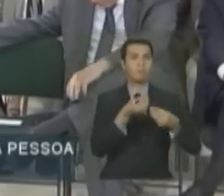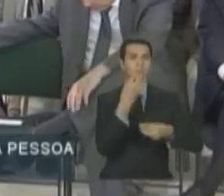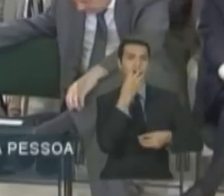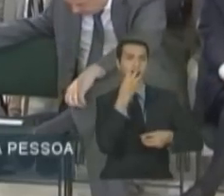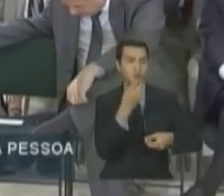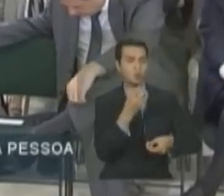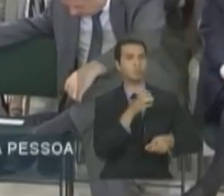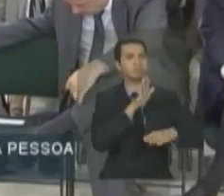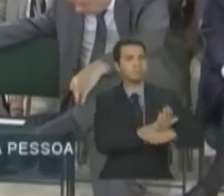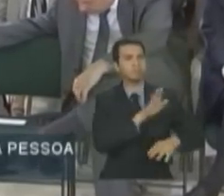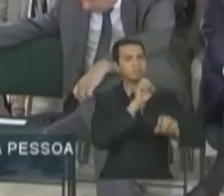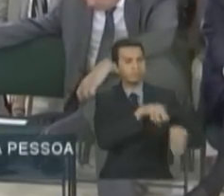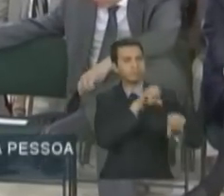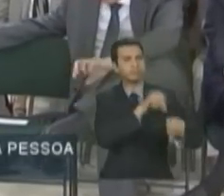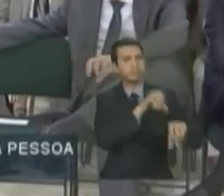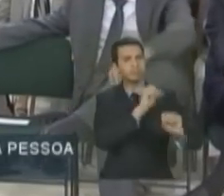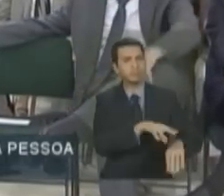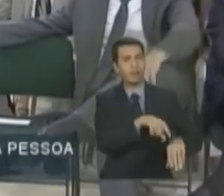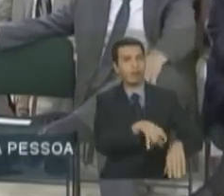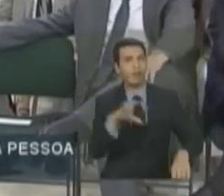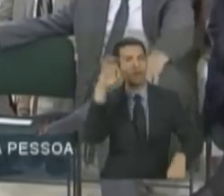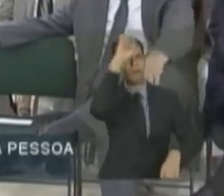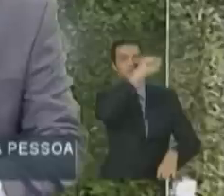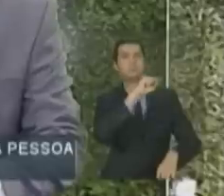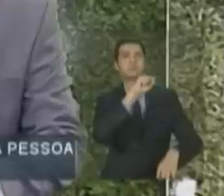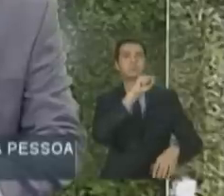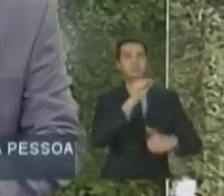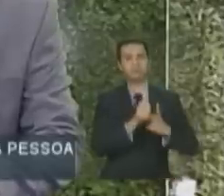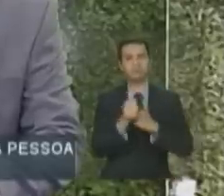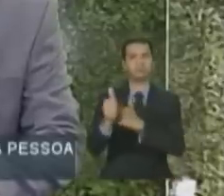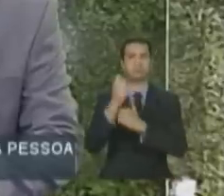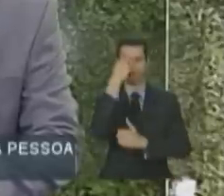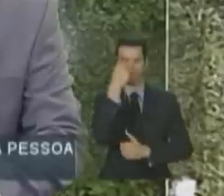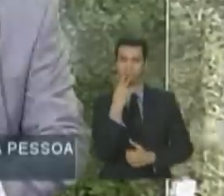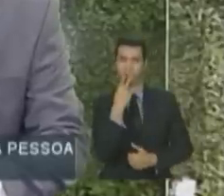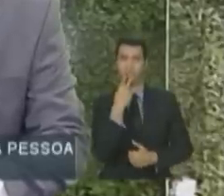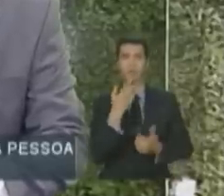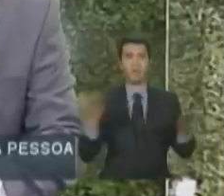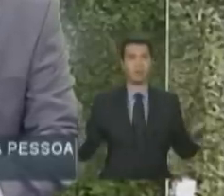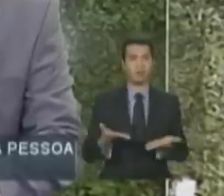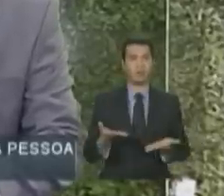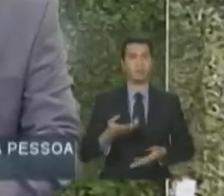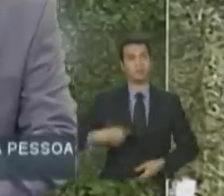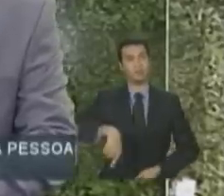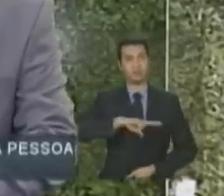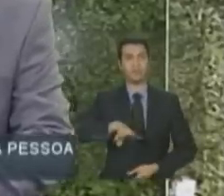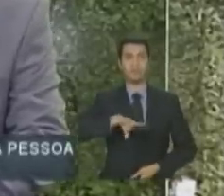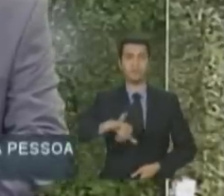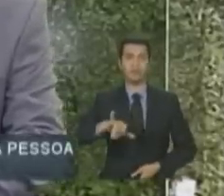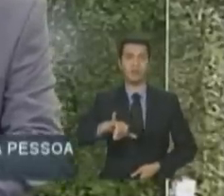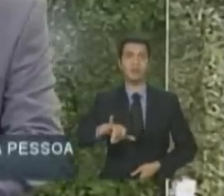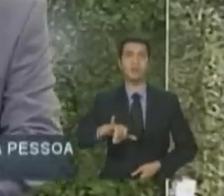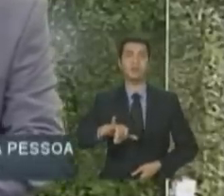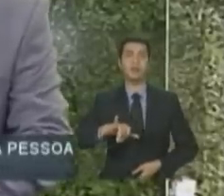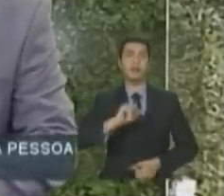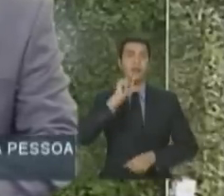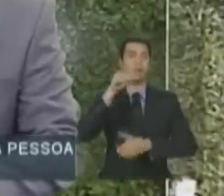2014, estaremos implantando em cada região brasileira, em todas as regiões, um